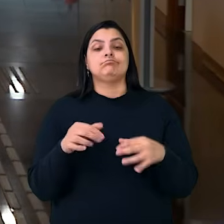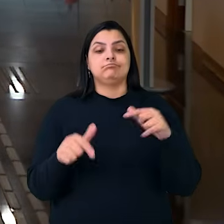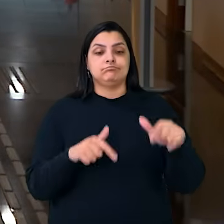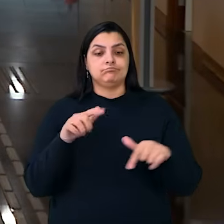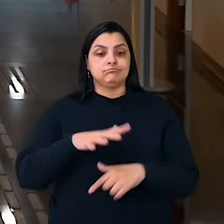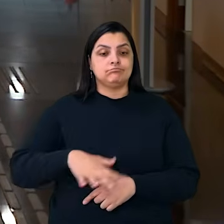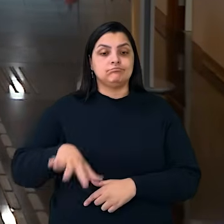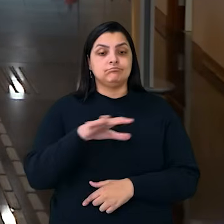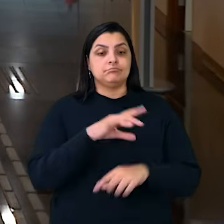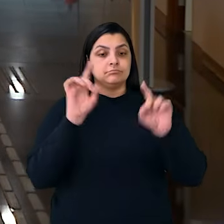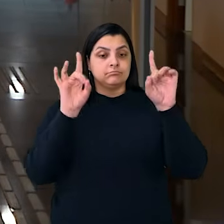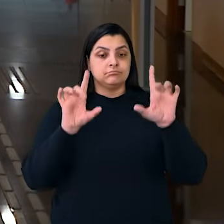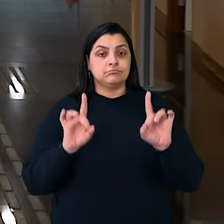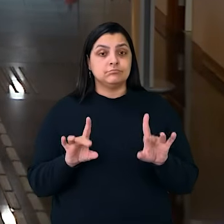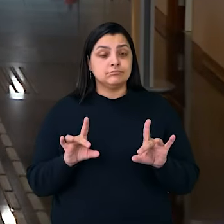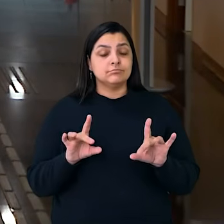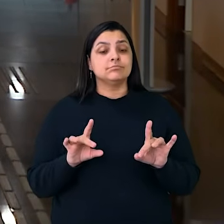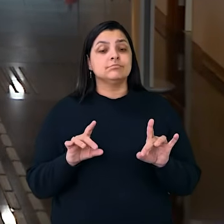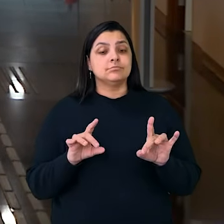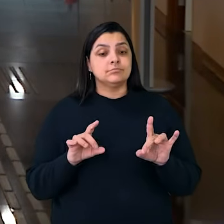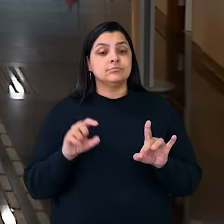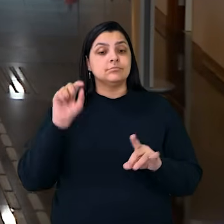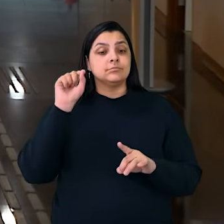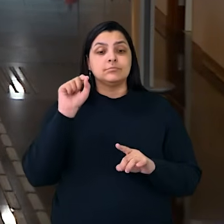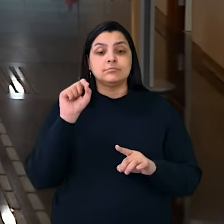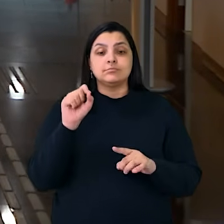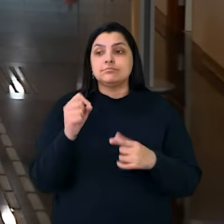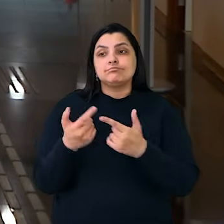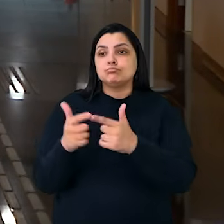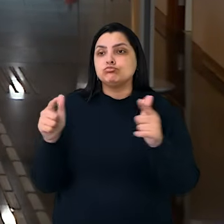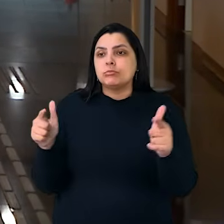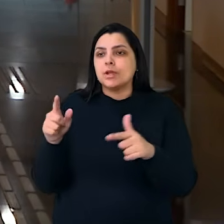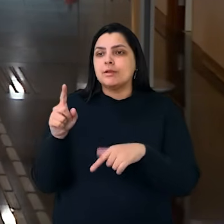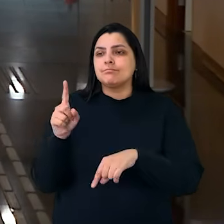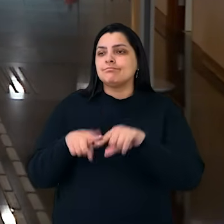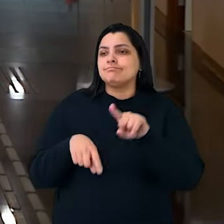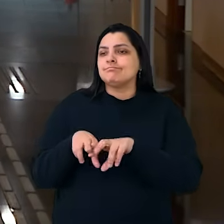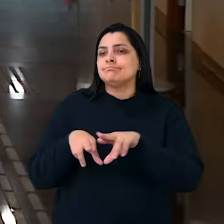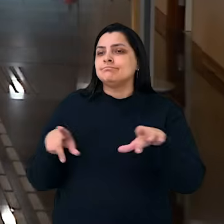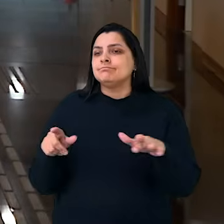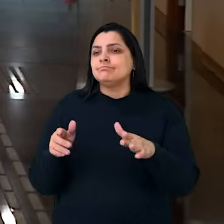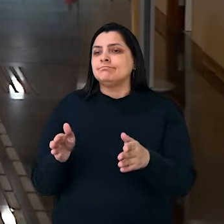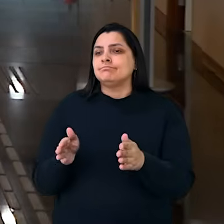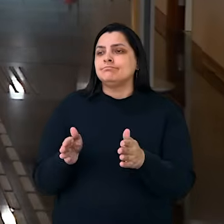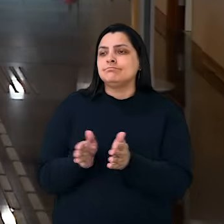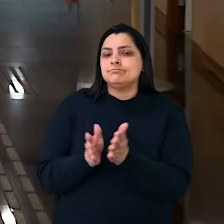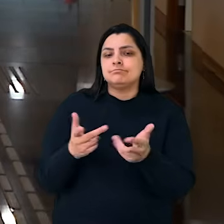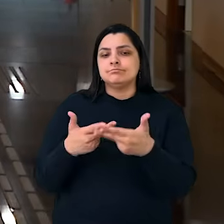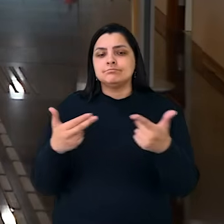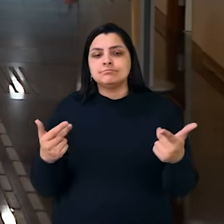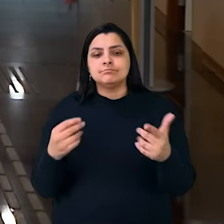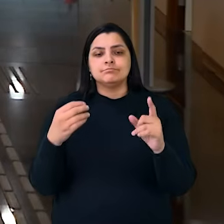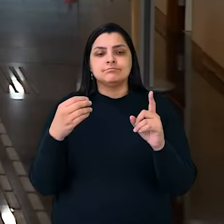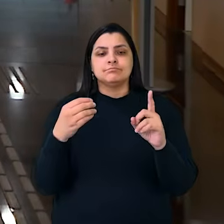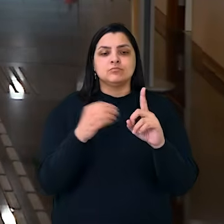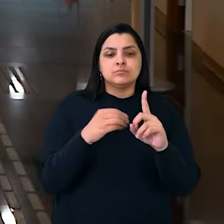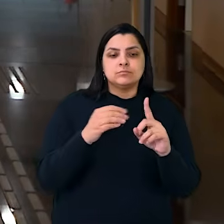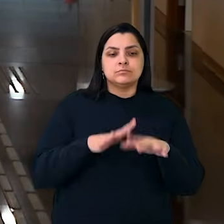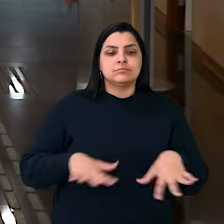jurisdicionados trabalhistas, especialmente os que são despossuídos de recursos os hipossuficientes, porque essa é a